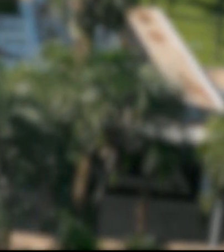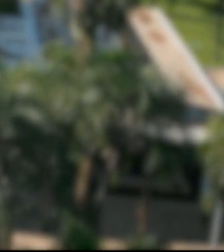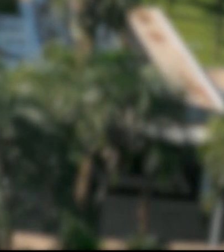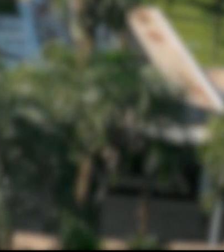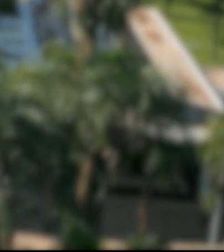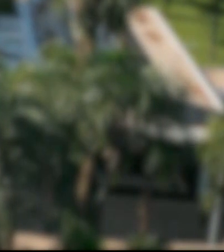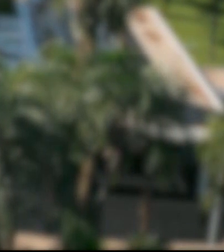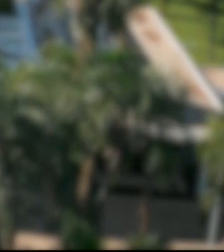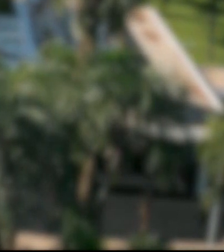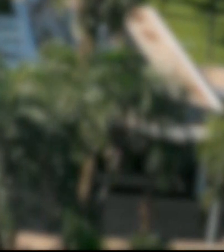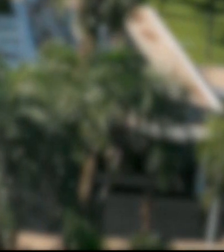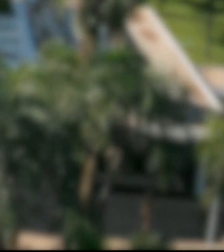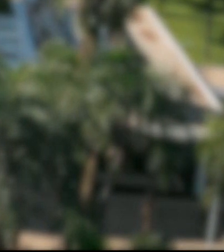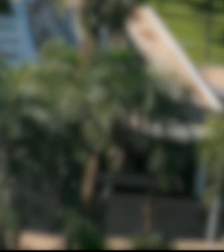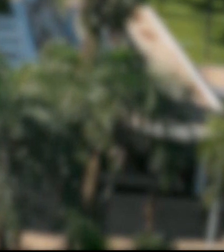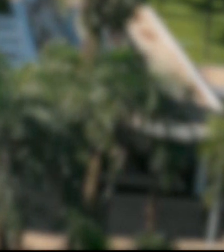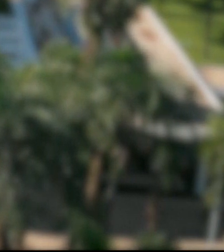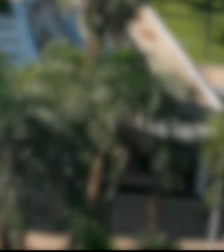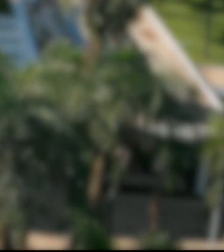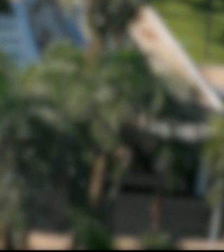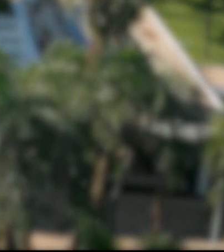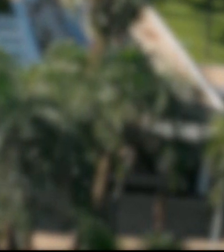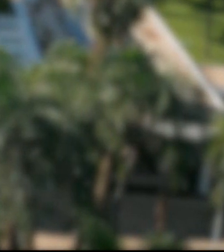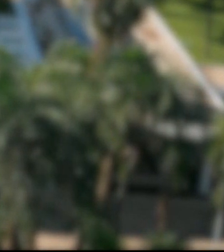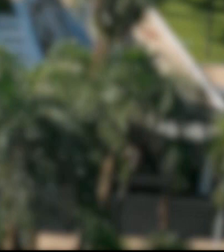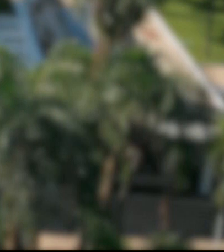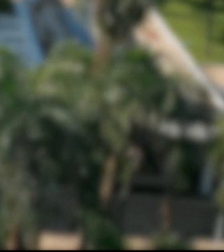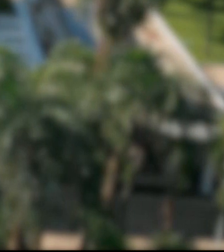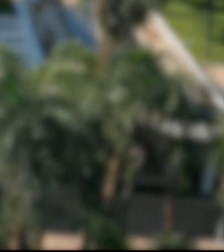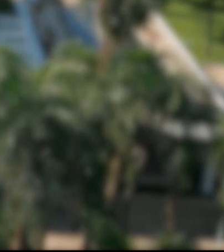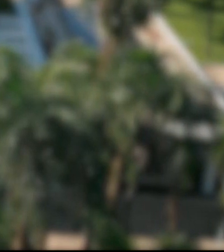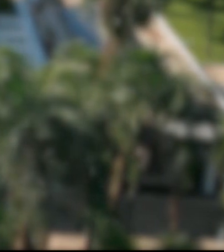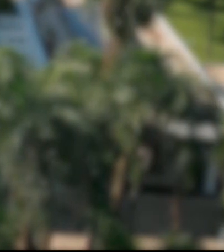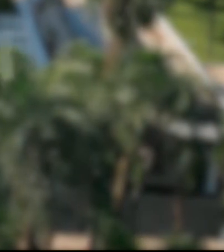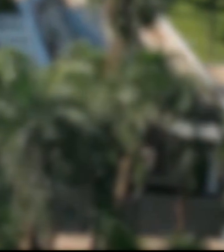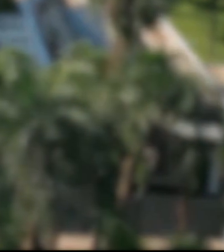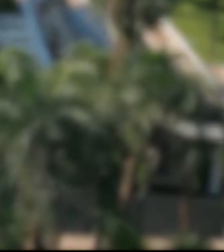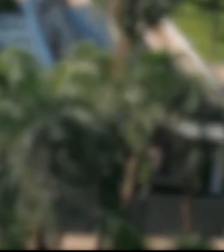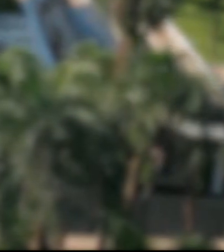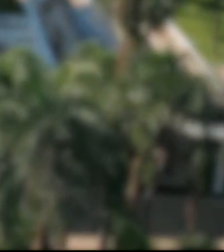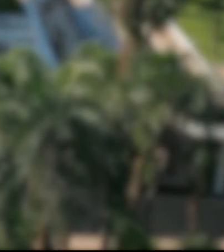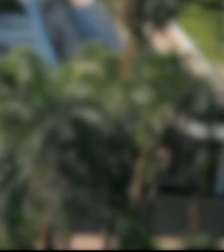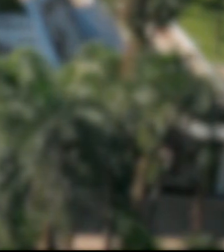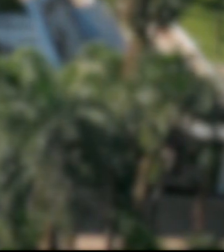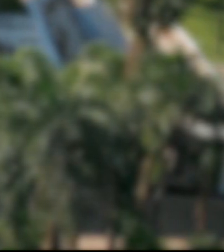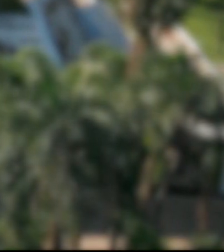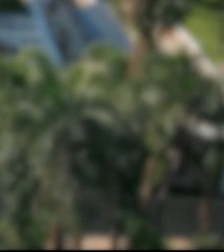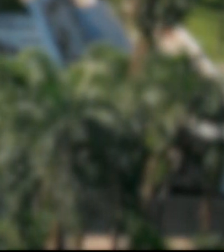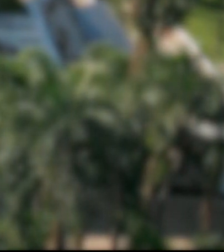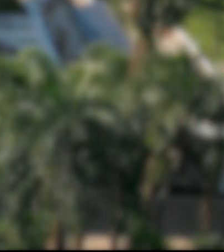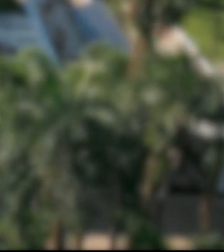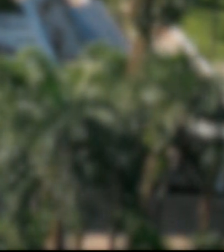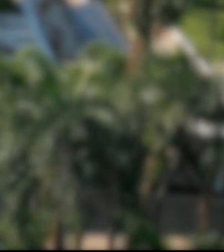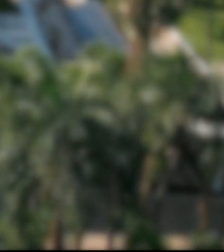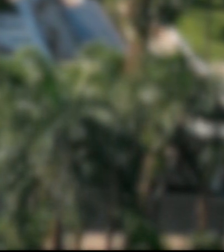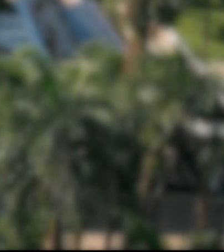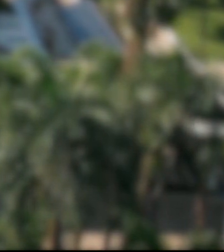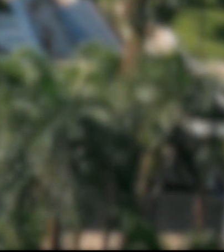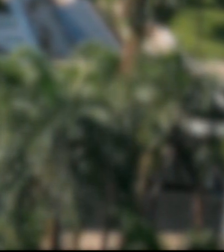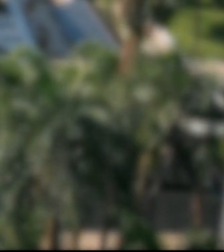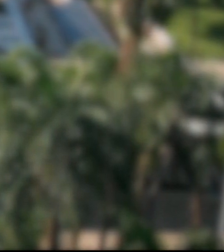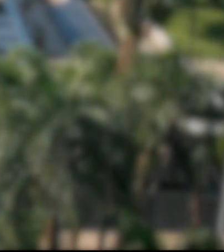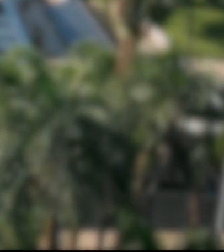para diariamente ligarem para 2 membros da igreja a fim de orarem juntos. Além de promover a comunhão, essa atitude busca